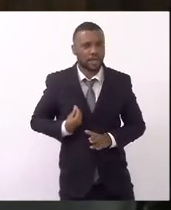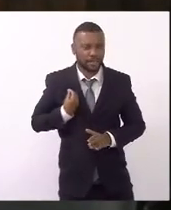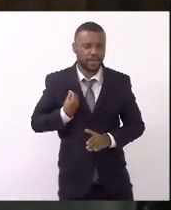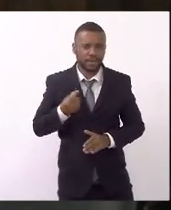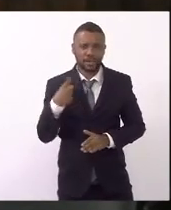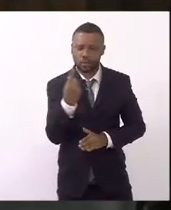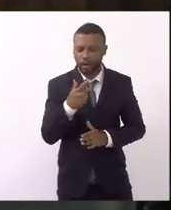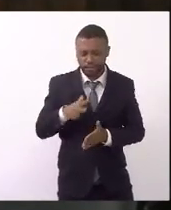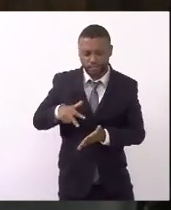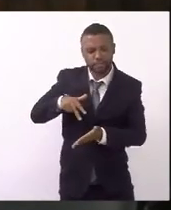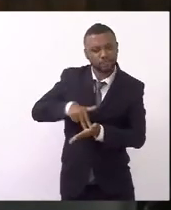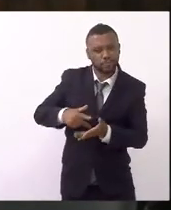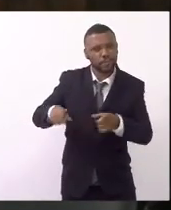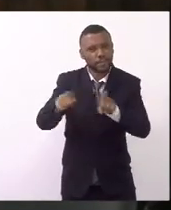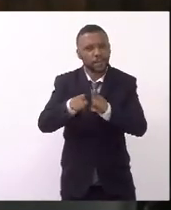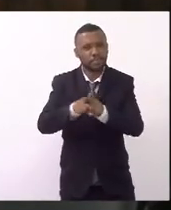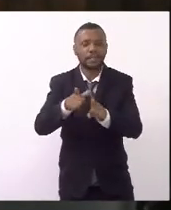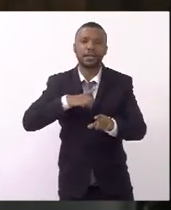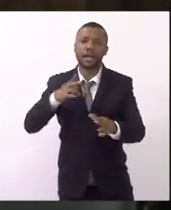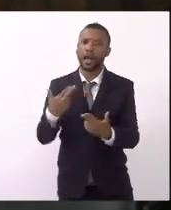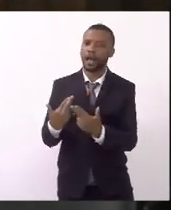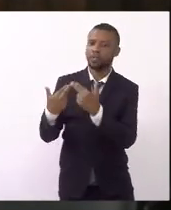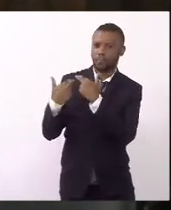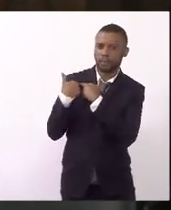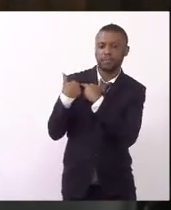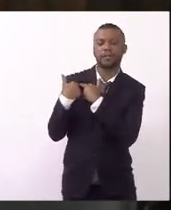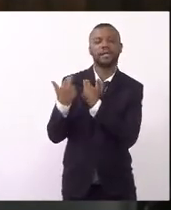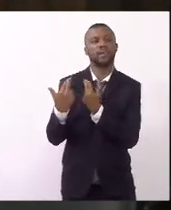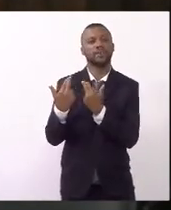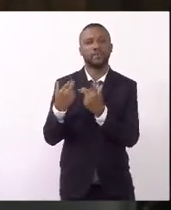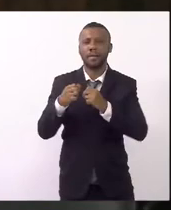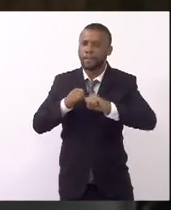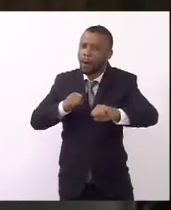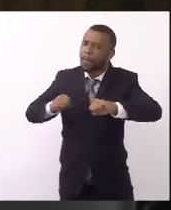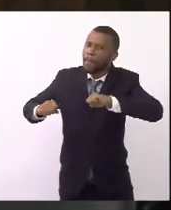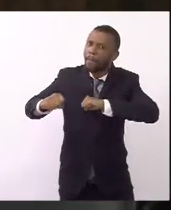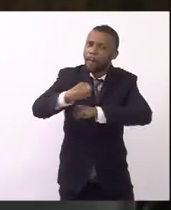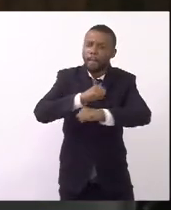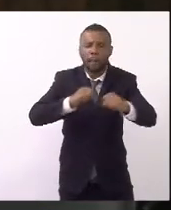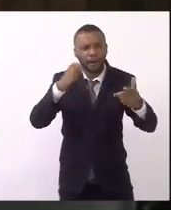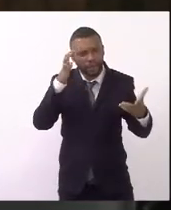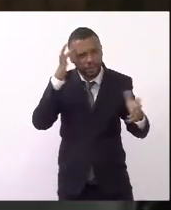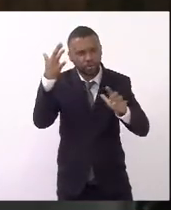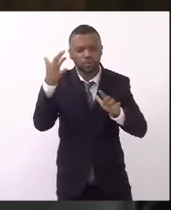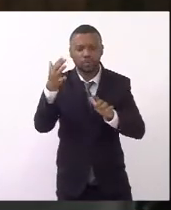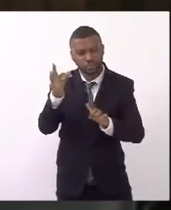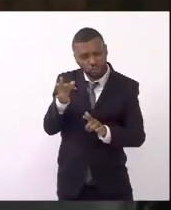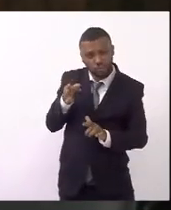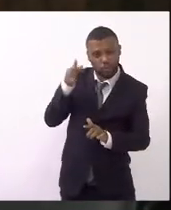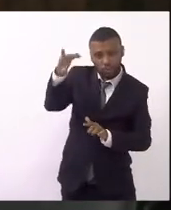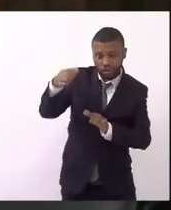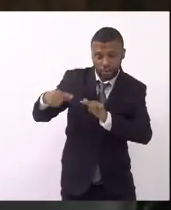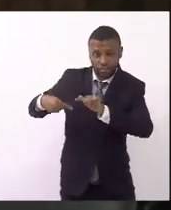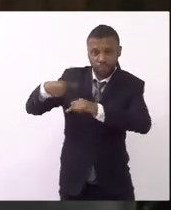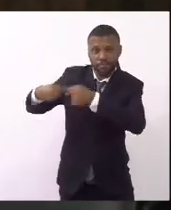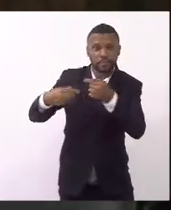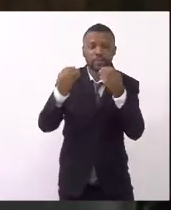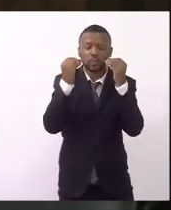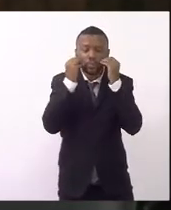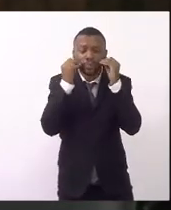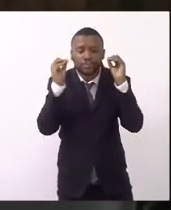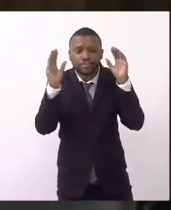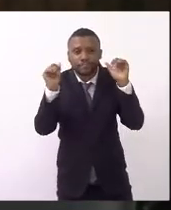faz com que a gente também tem a responsabilidade de enfrentar esse cenário é para as gerações que virão um beijo em